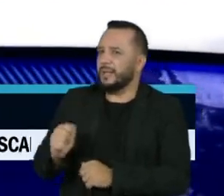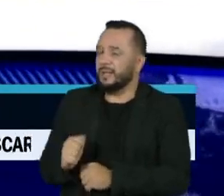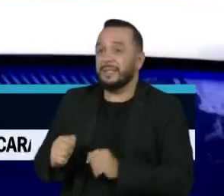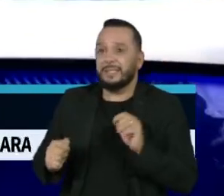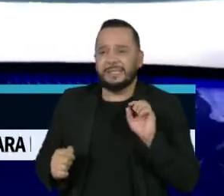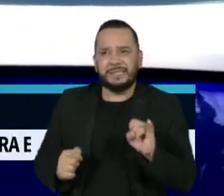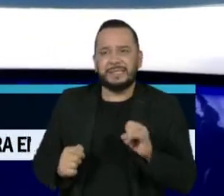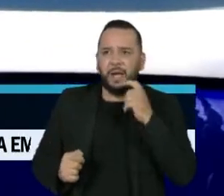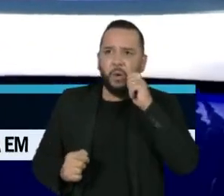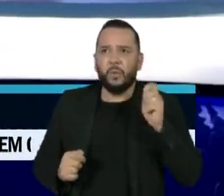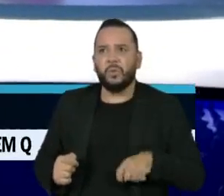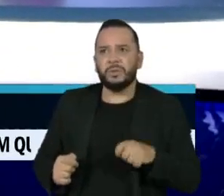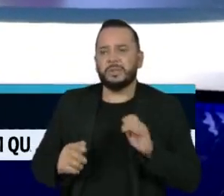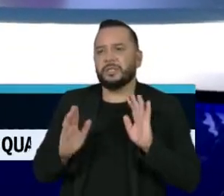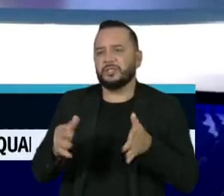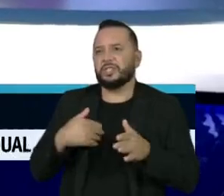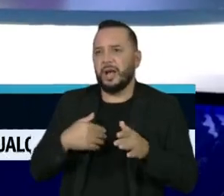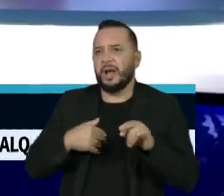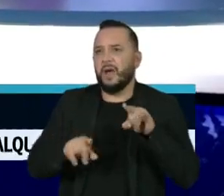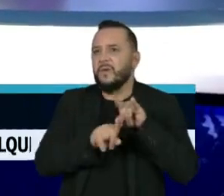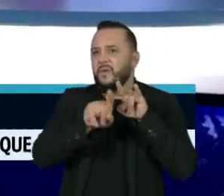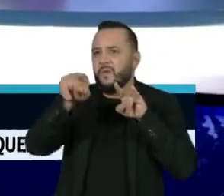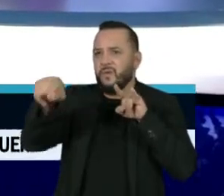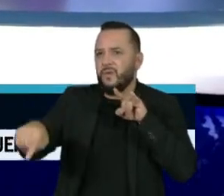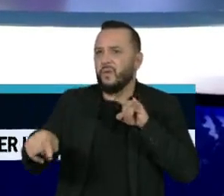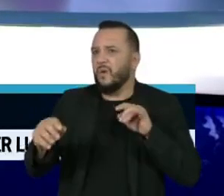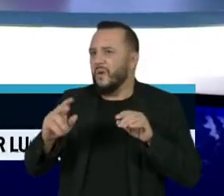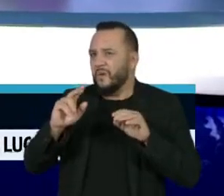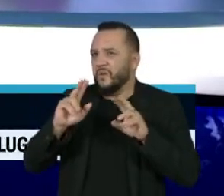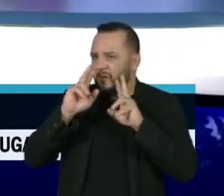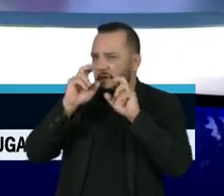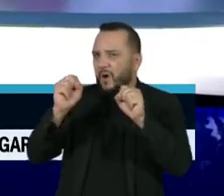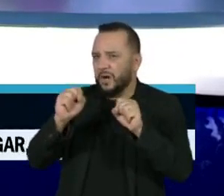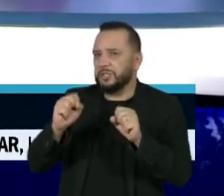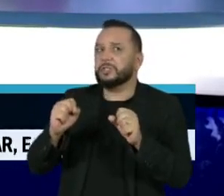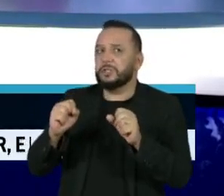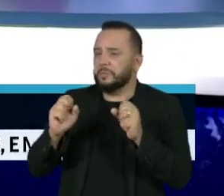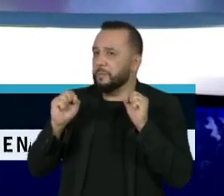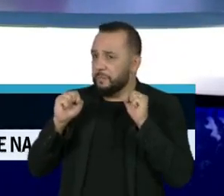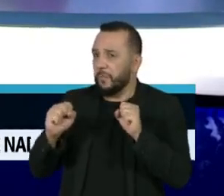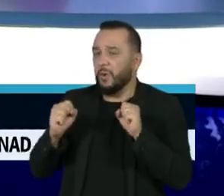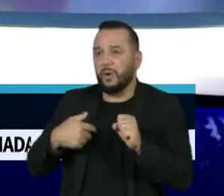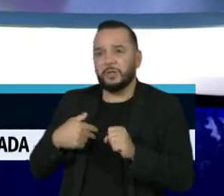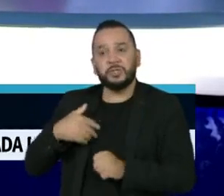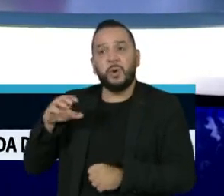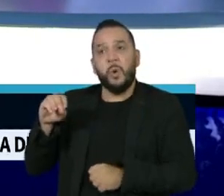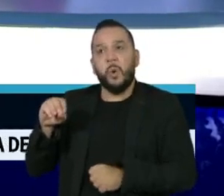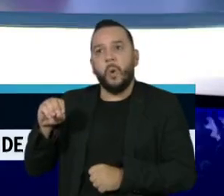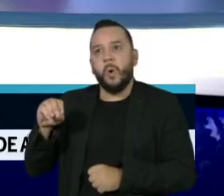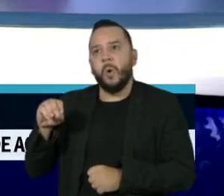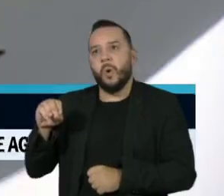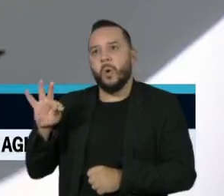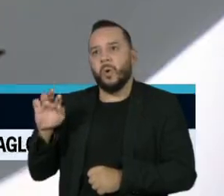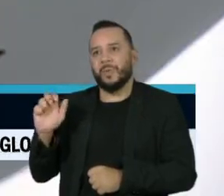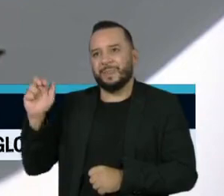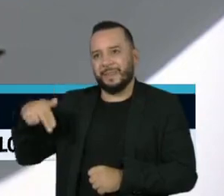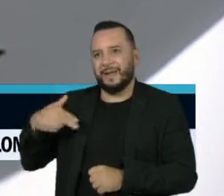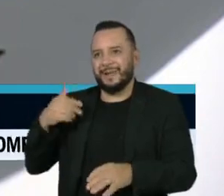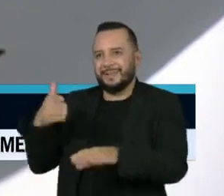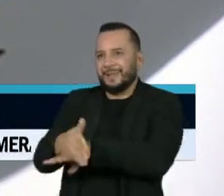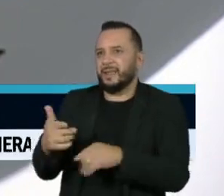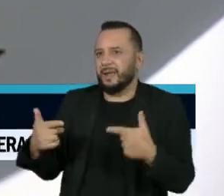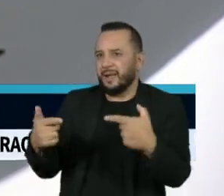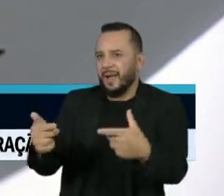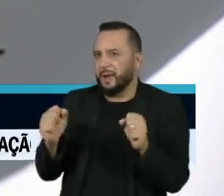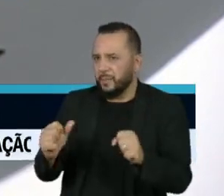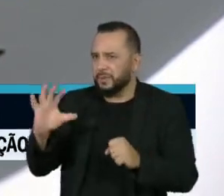mais potentes? A OTAN também pode entrar na guerra? A crise pode aumentar e ganhar outra proporção? Eu acho que a primeira